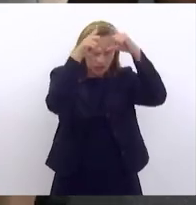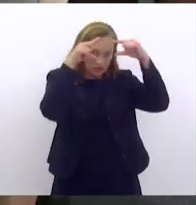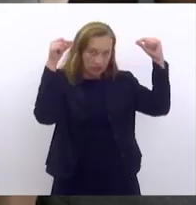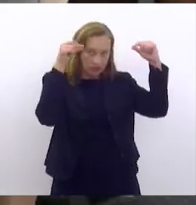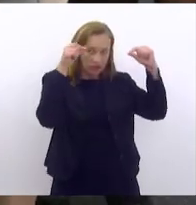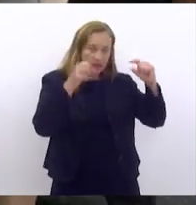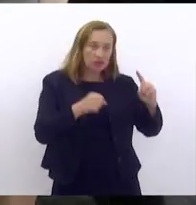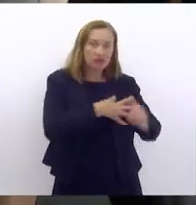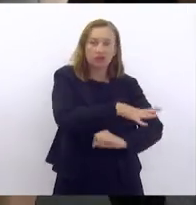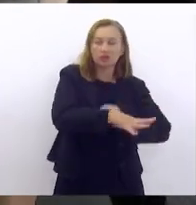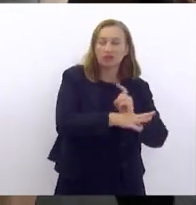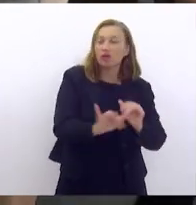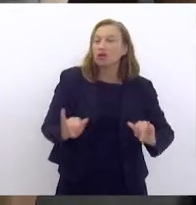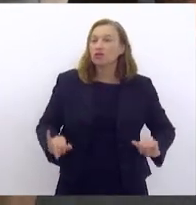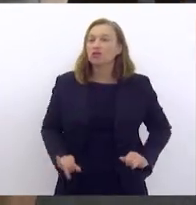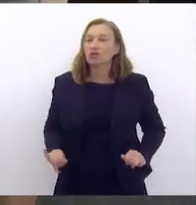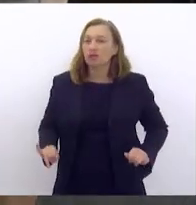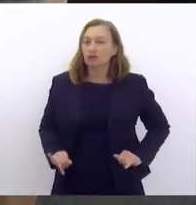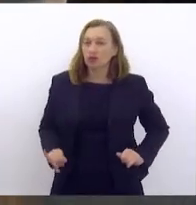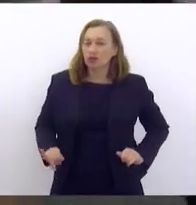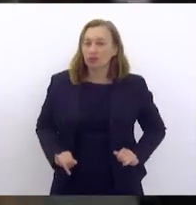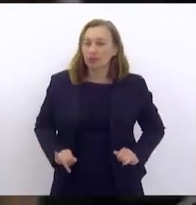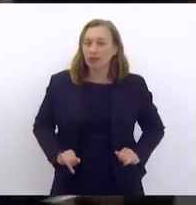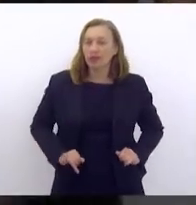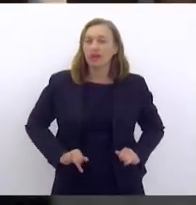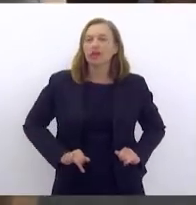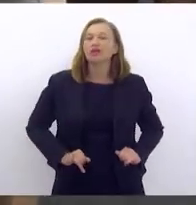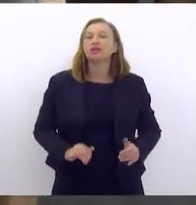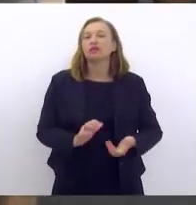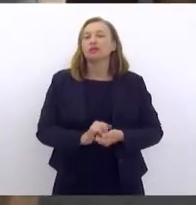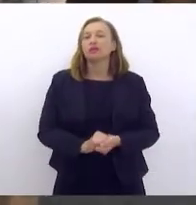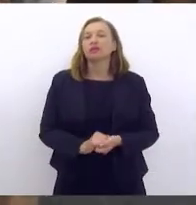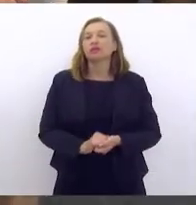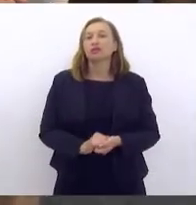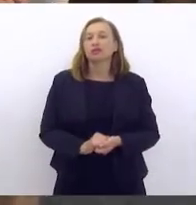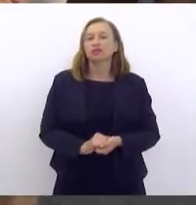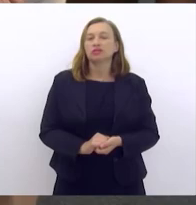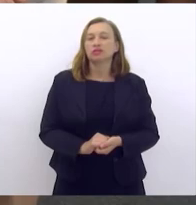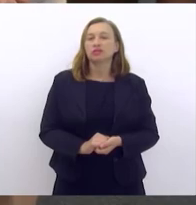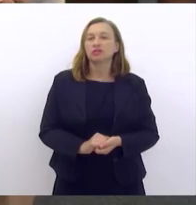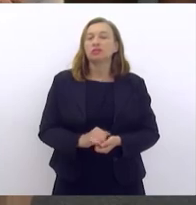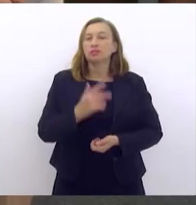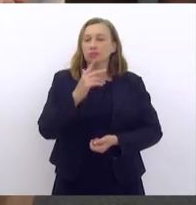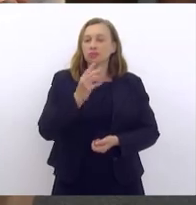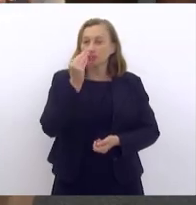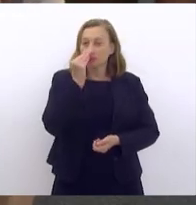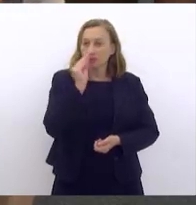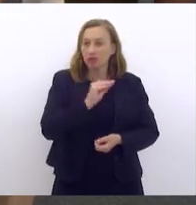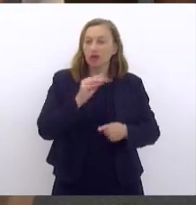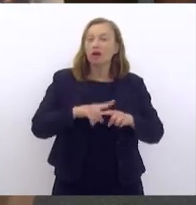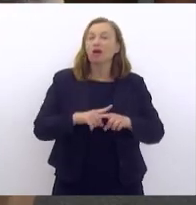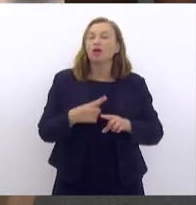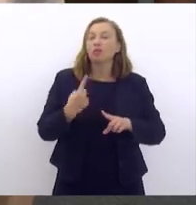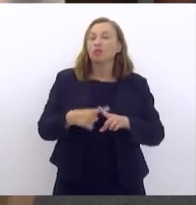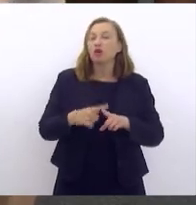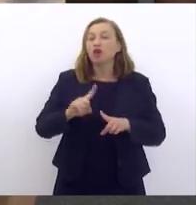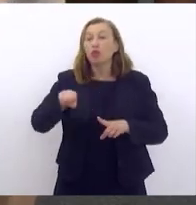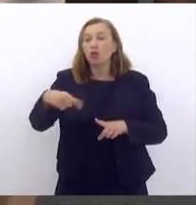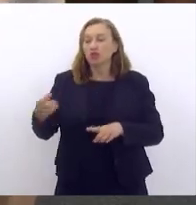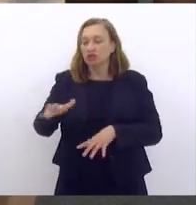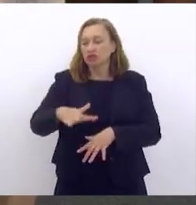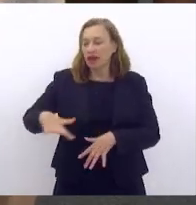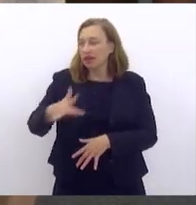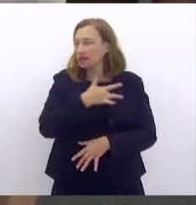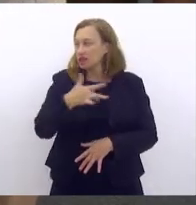assistentes sociais que vêm sofrendo com essa distorção que chega a ser quase discriminatória, porque outras categorias da saúde